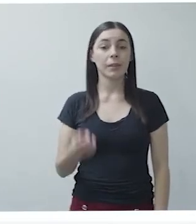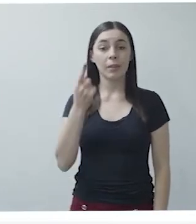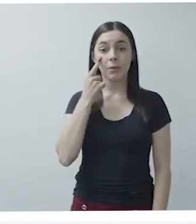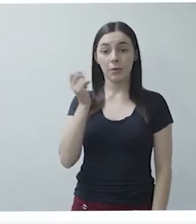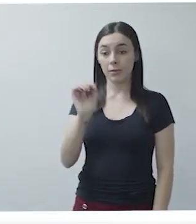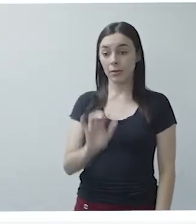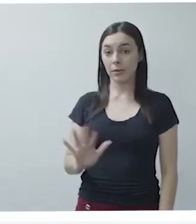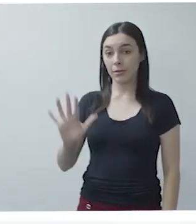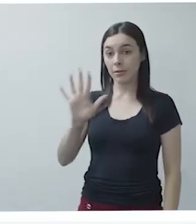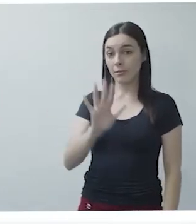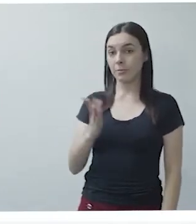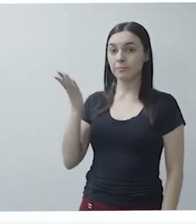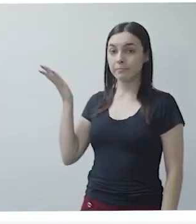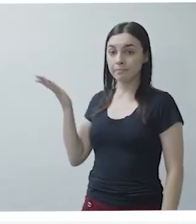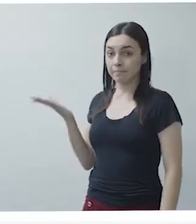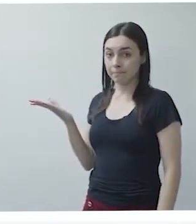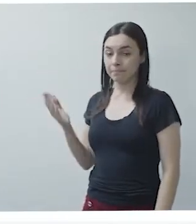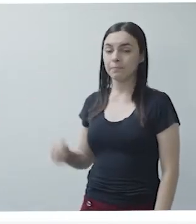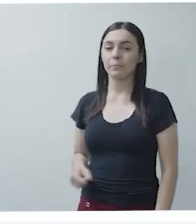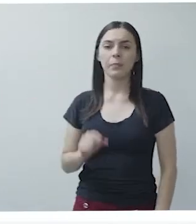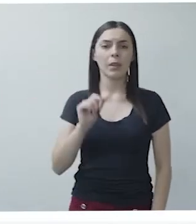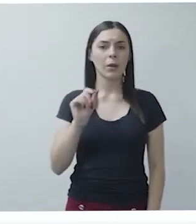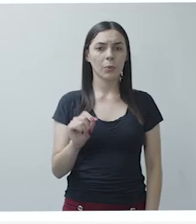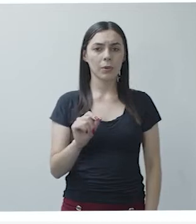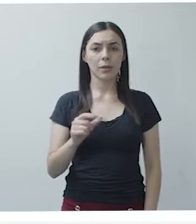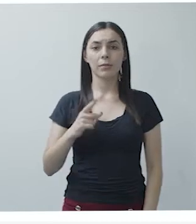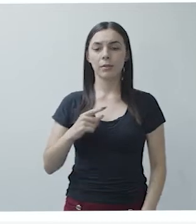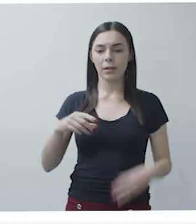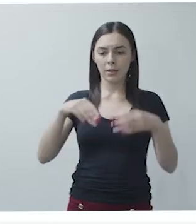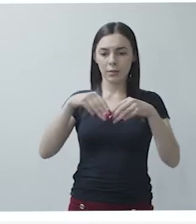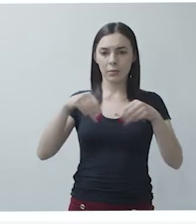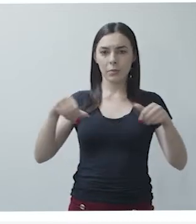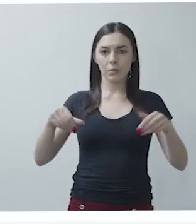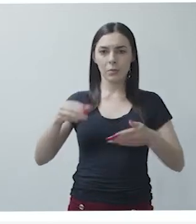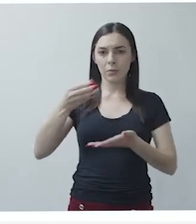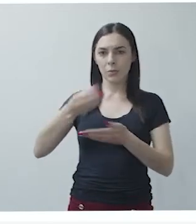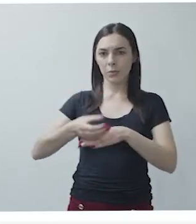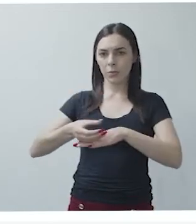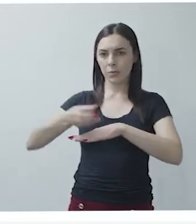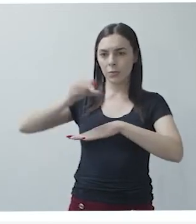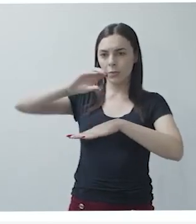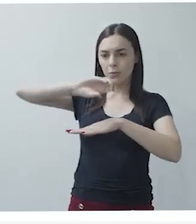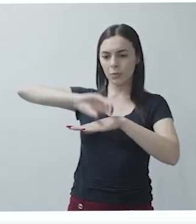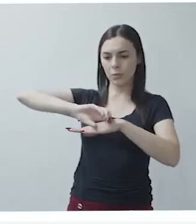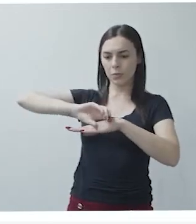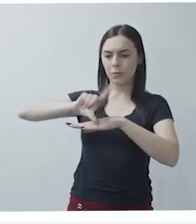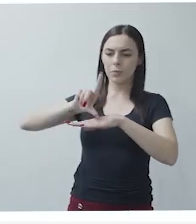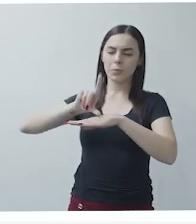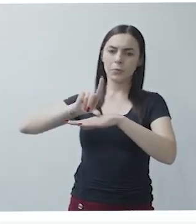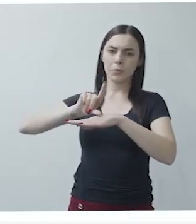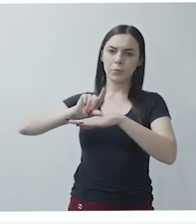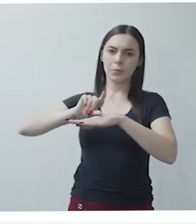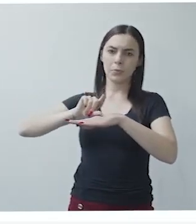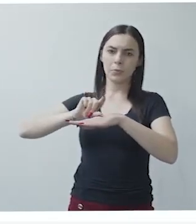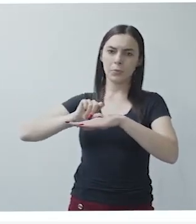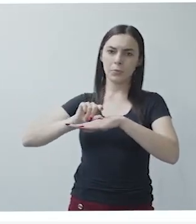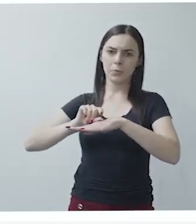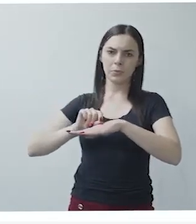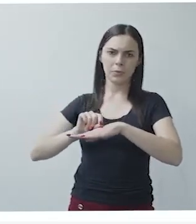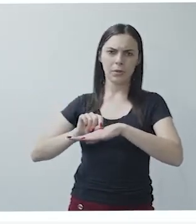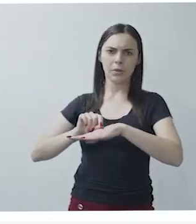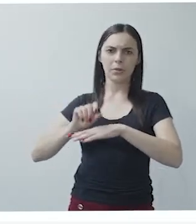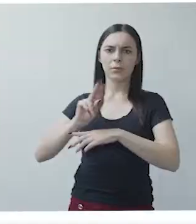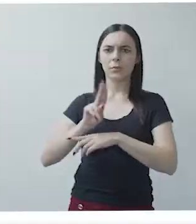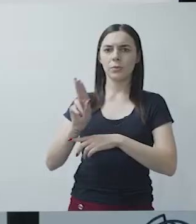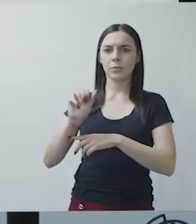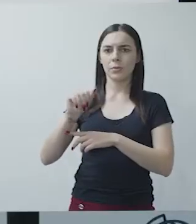primeira imagem. Essa imagem é de uma ampulheta. A ampulheta é utilizada também para medir